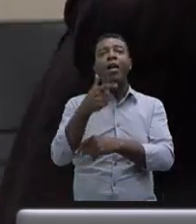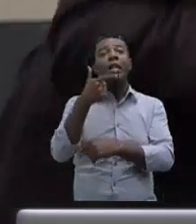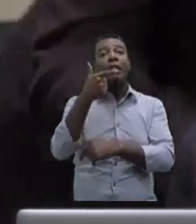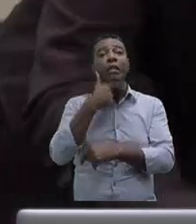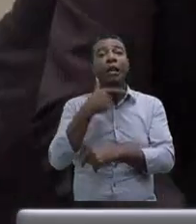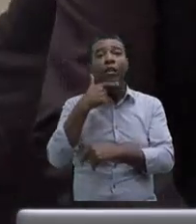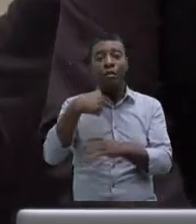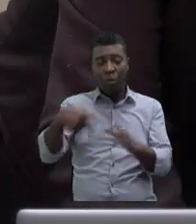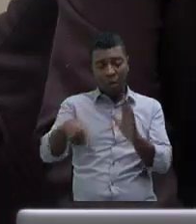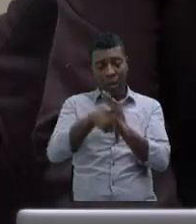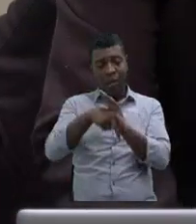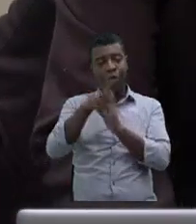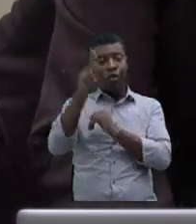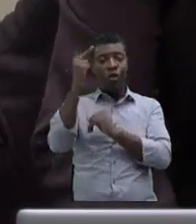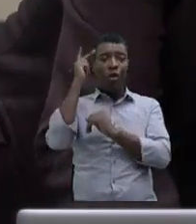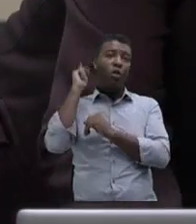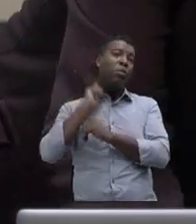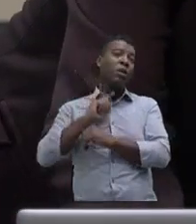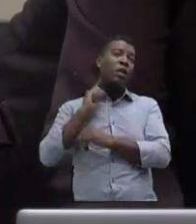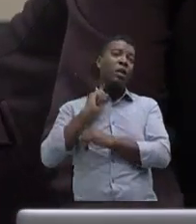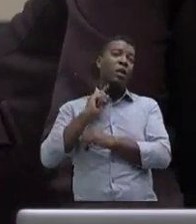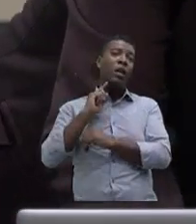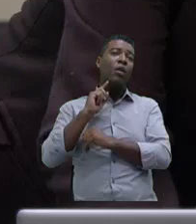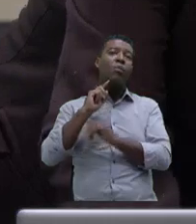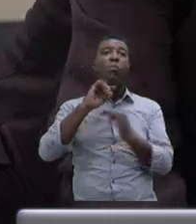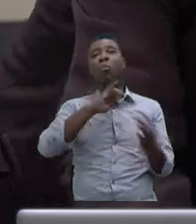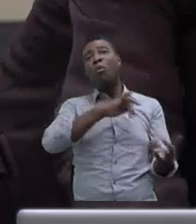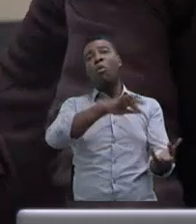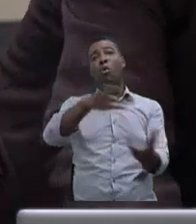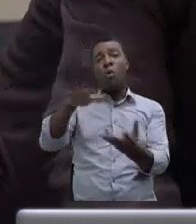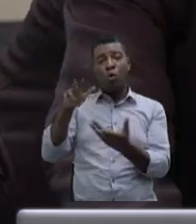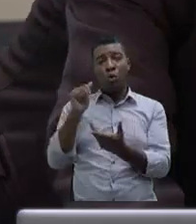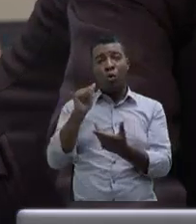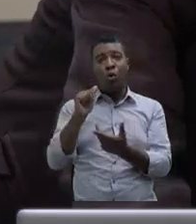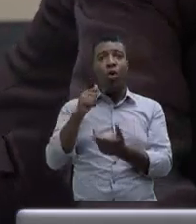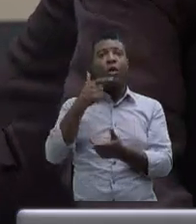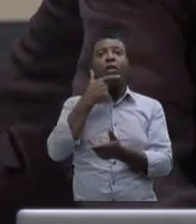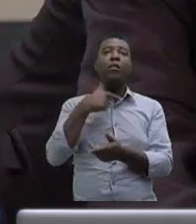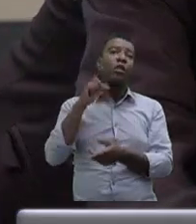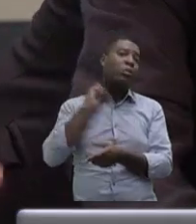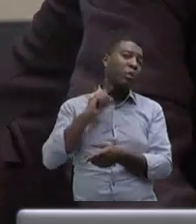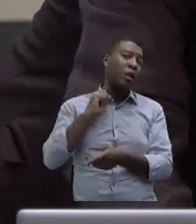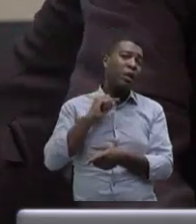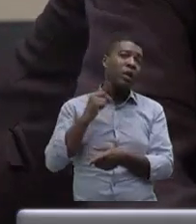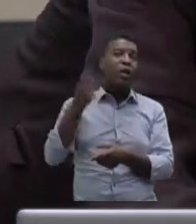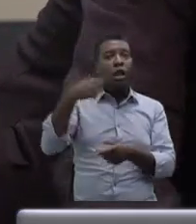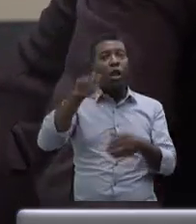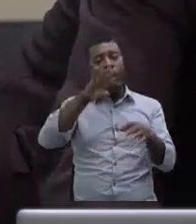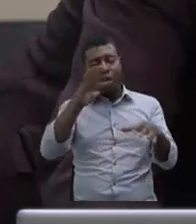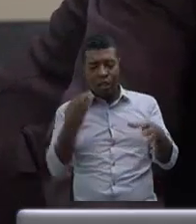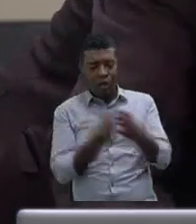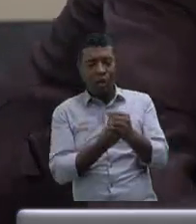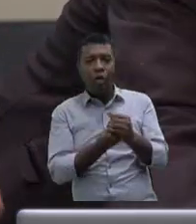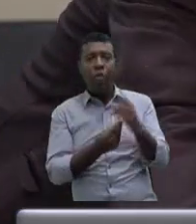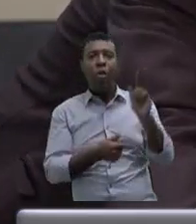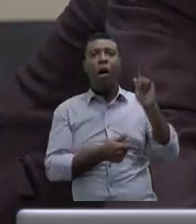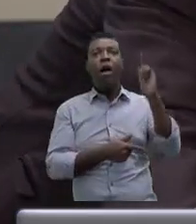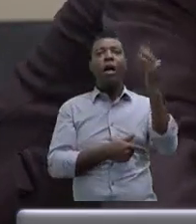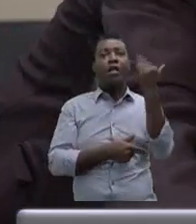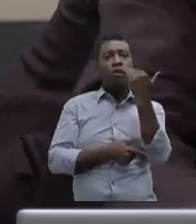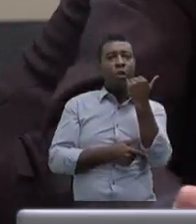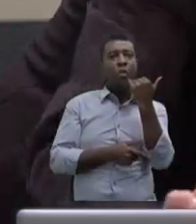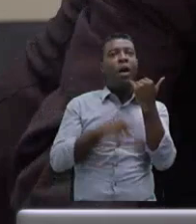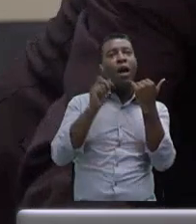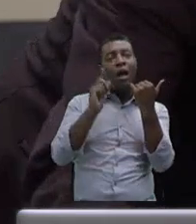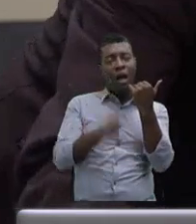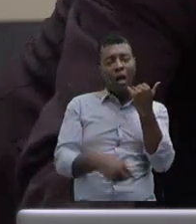Patrimônio Histórico do Mundo. Nós incluímos o Decentra Cultura, a gastronomia, a cozinha mineira, como